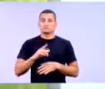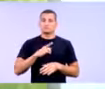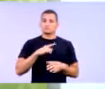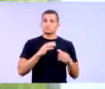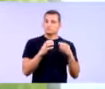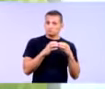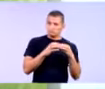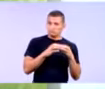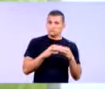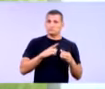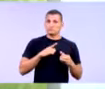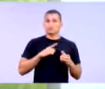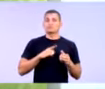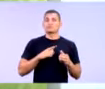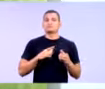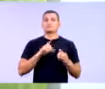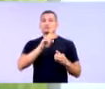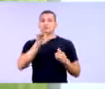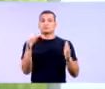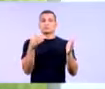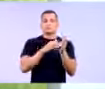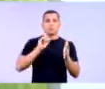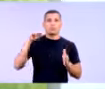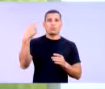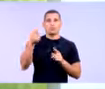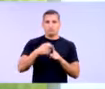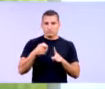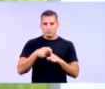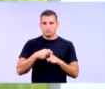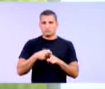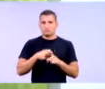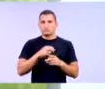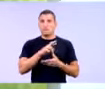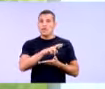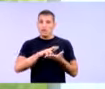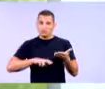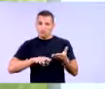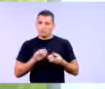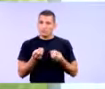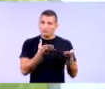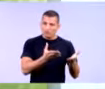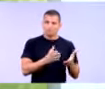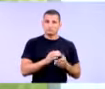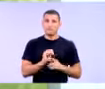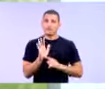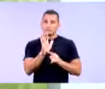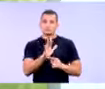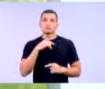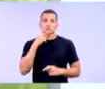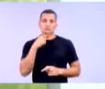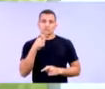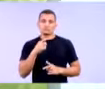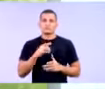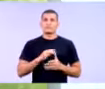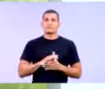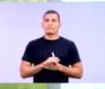o próximo mês para entregar o relatório que vai apresentar essas dúvidas, né, maiores. Outro detalhe, eu falei que